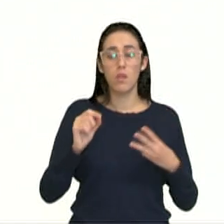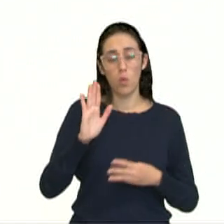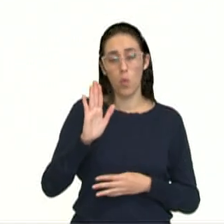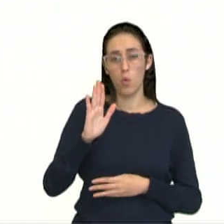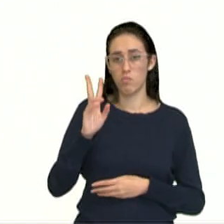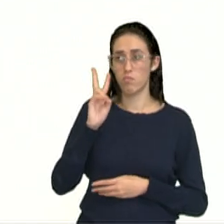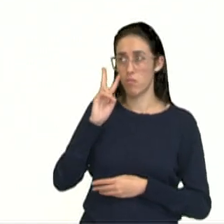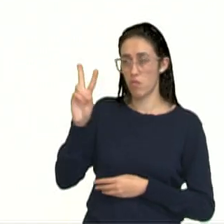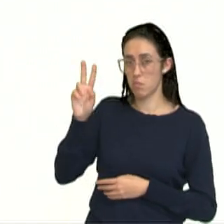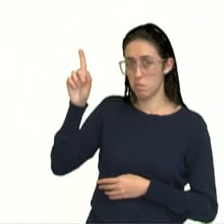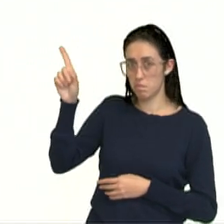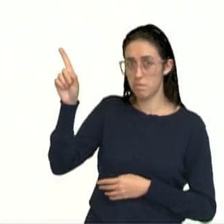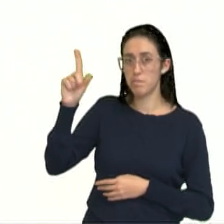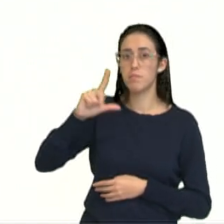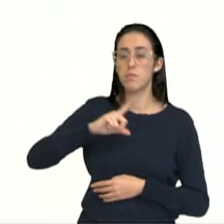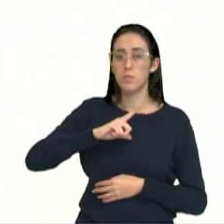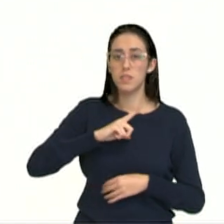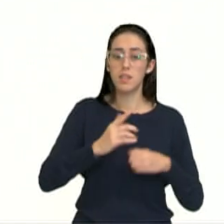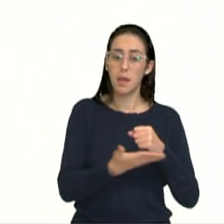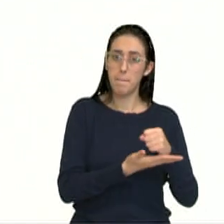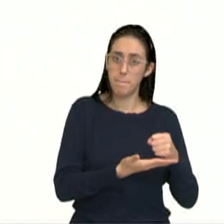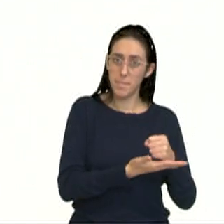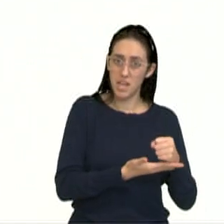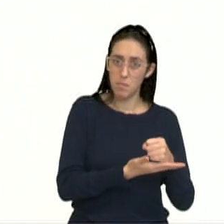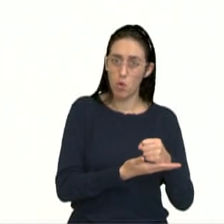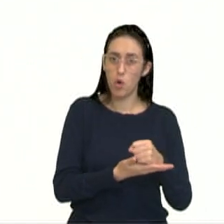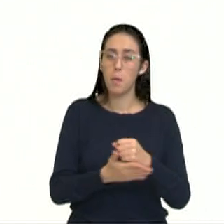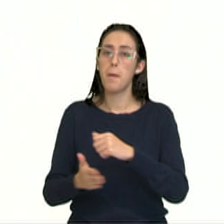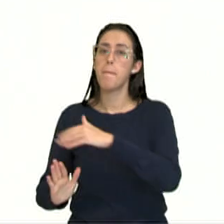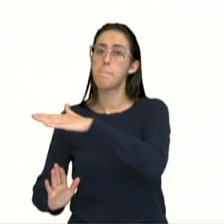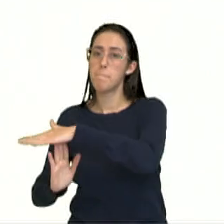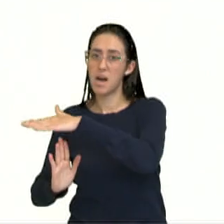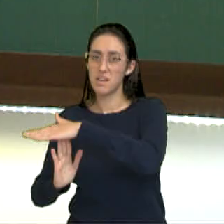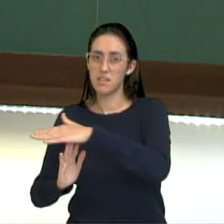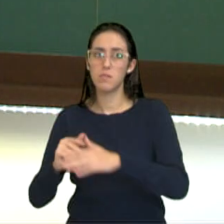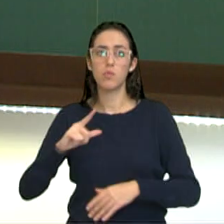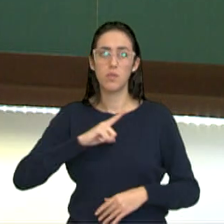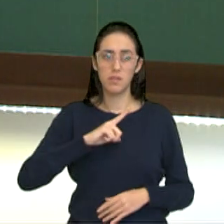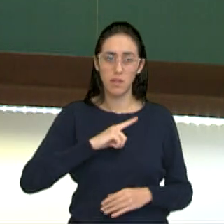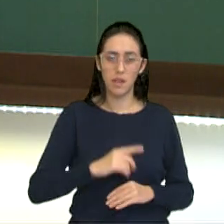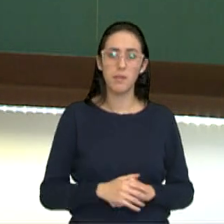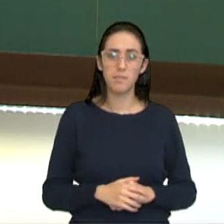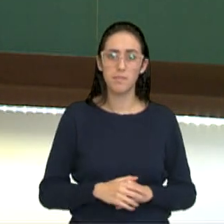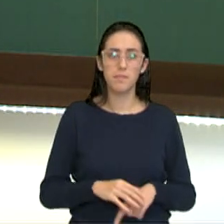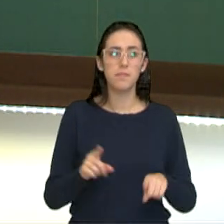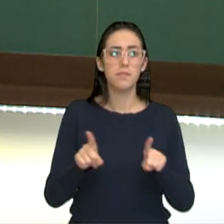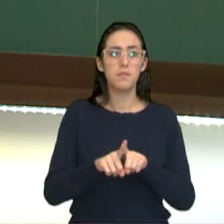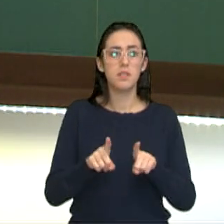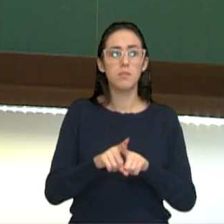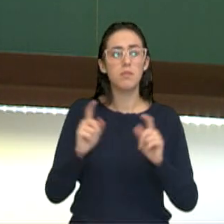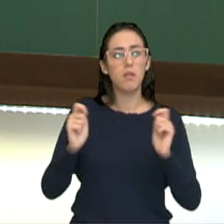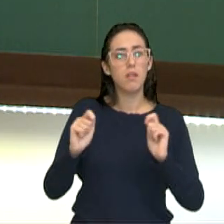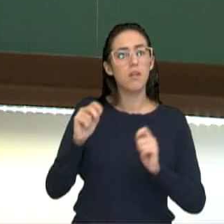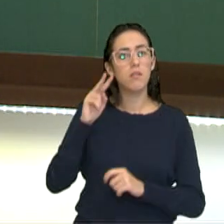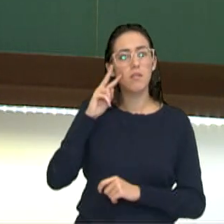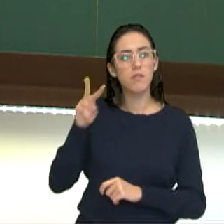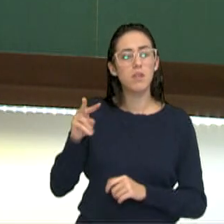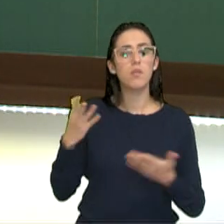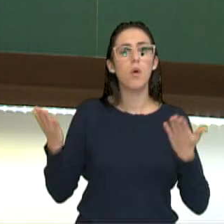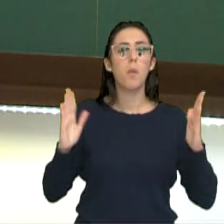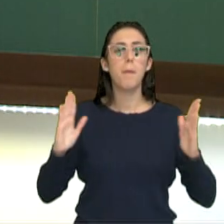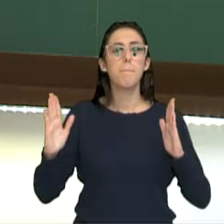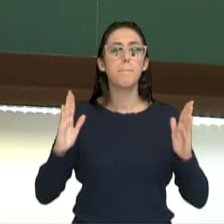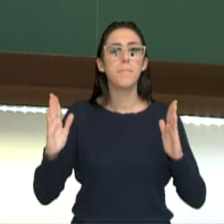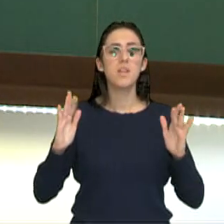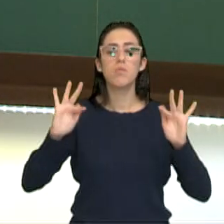observar aqui? O mínimo e o máximo, tá? Aqui também eu posso observar qual é o período aonde